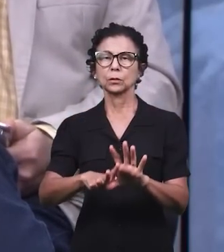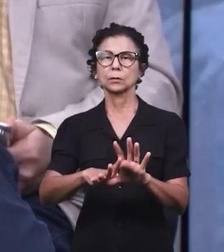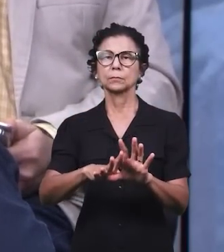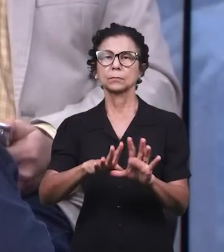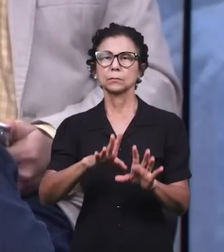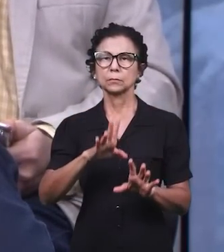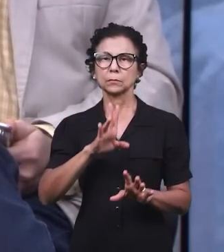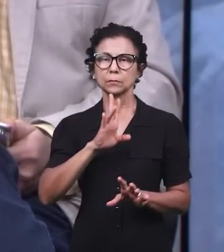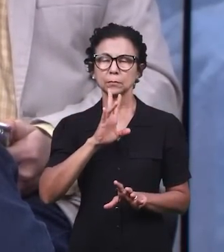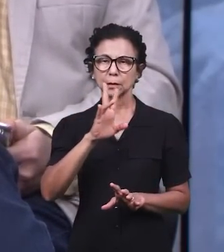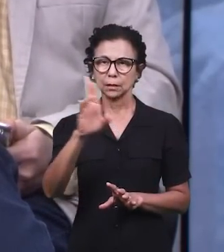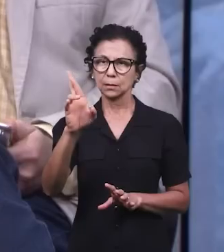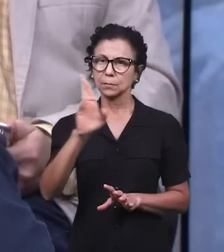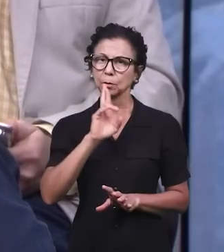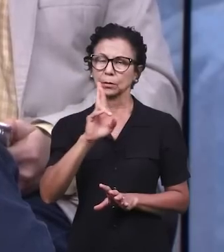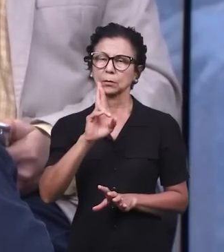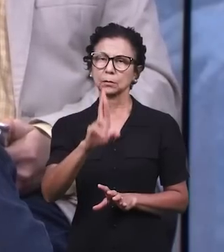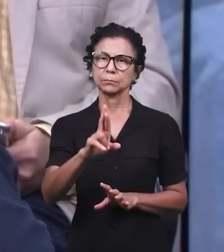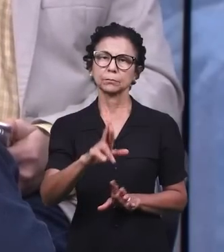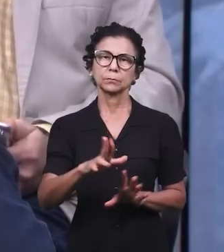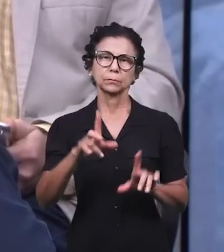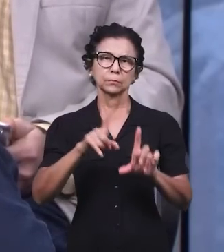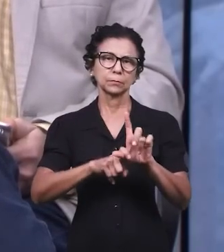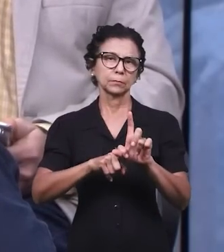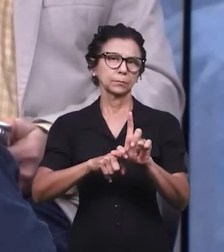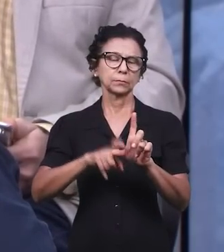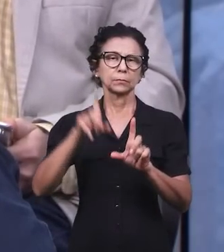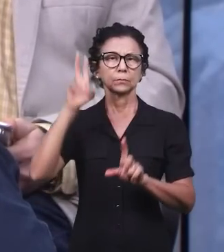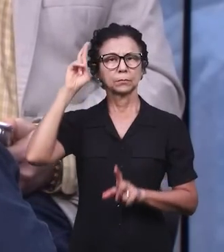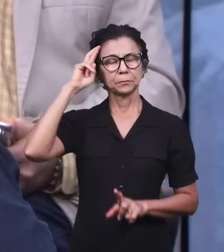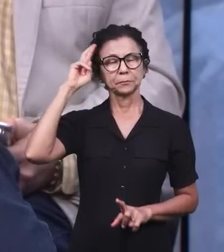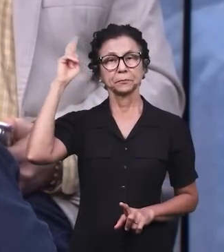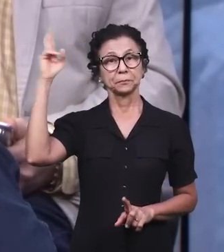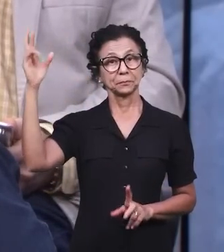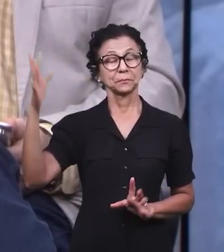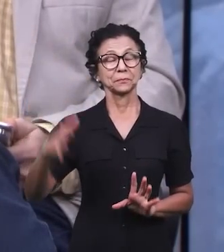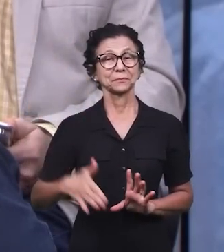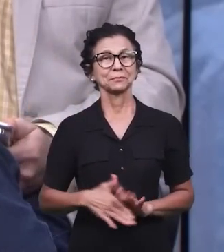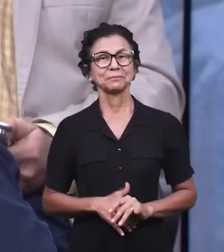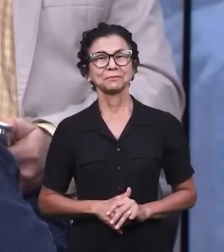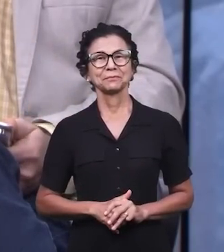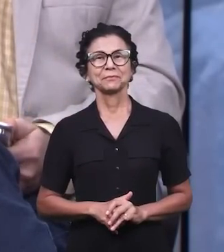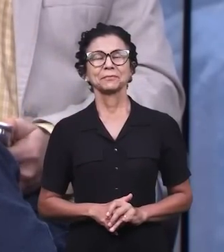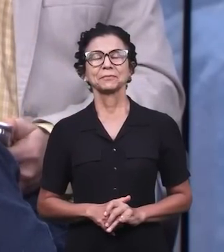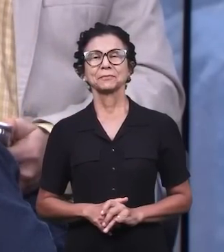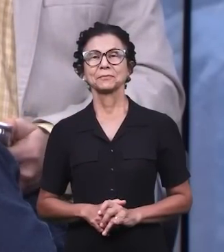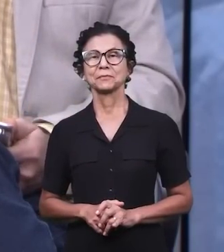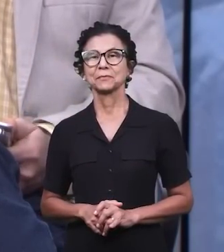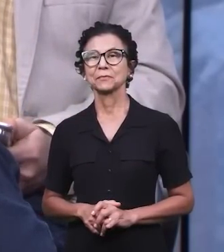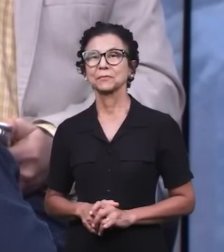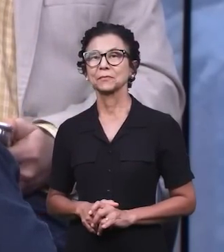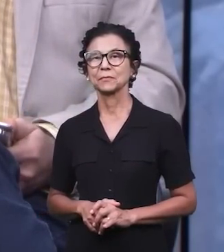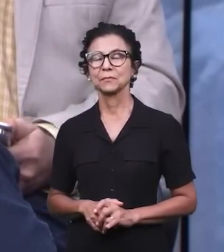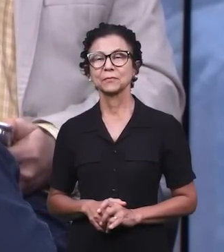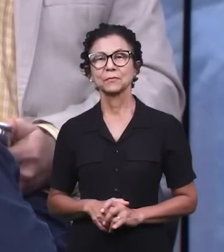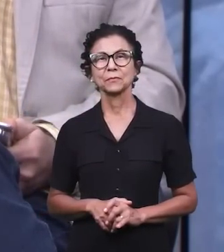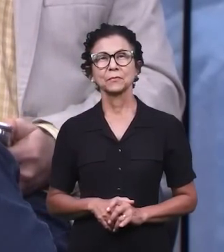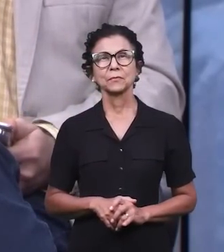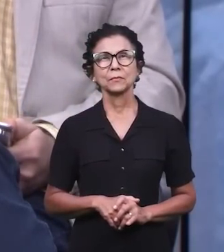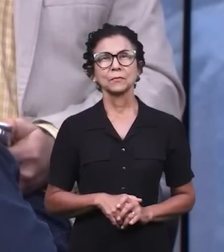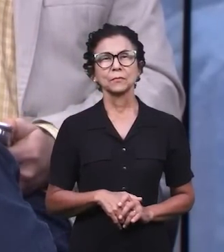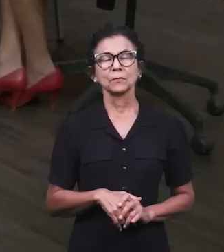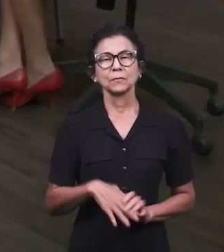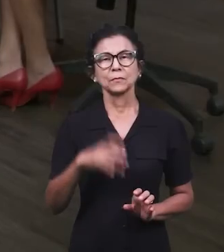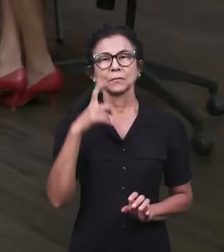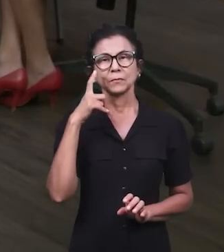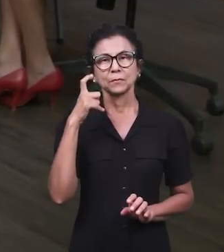maneira como Ele quer, né? A dependência do Senhor. E um ponto interessante da pergunta do Rafael, é um cuidado, acho que tem que